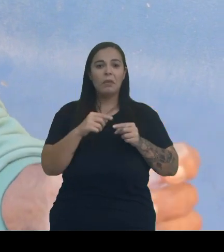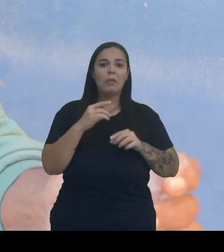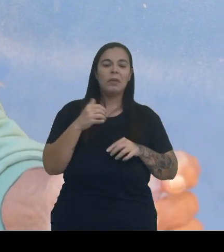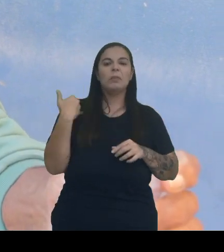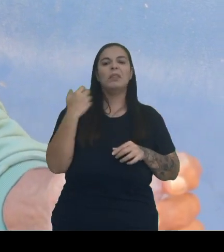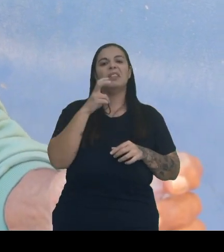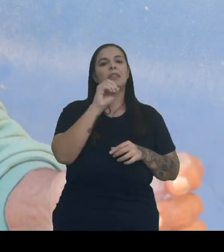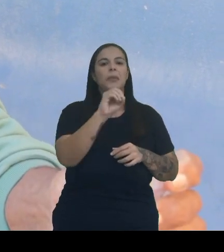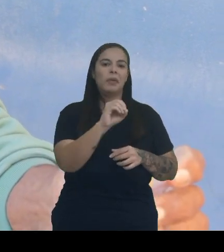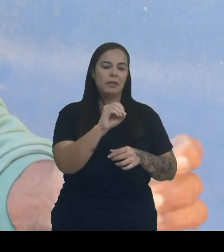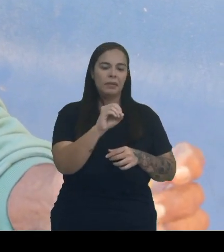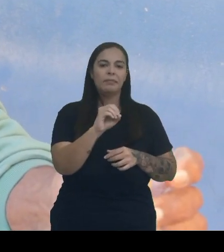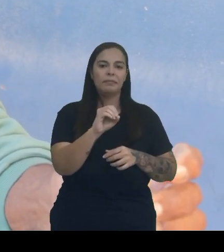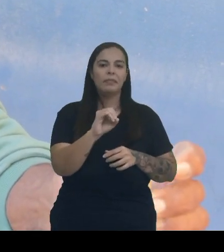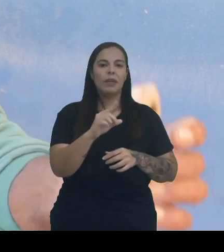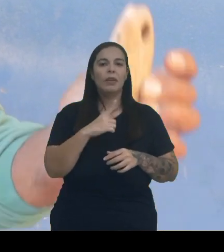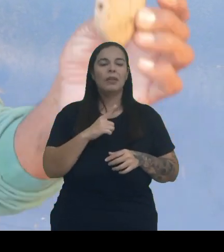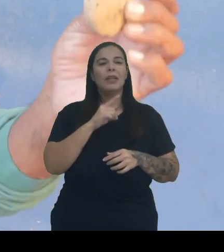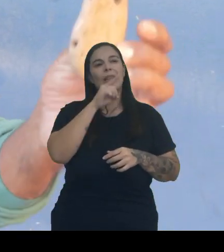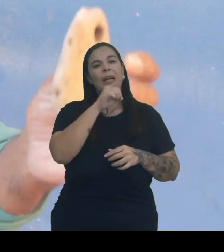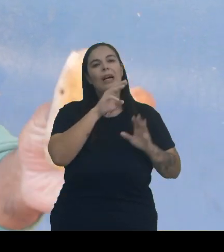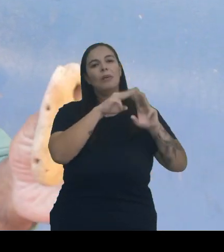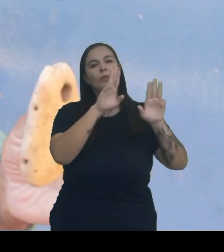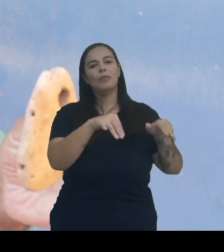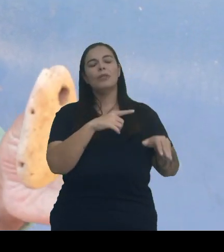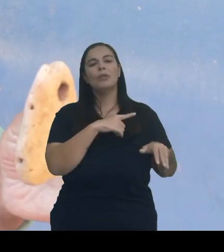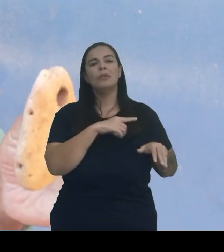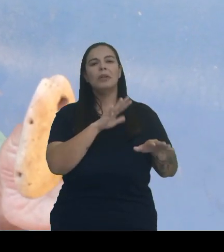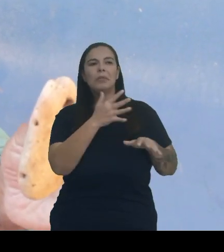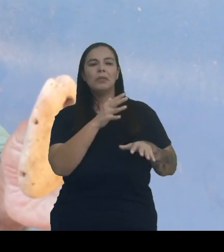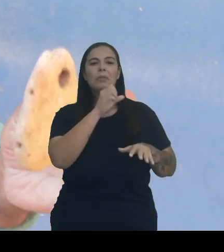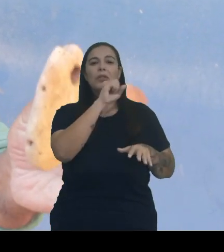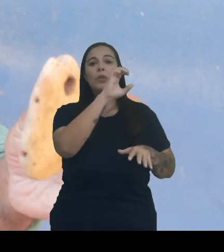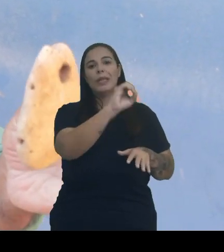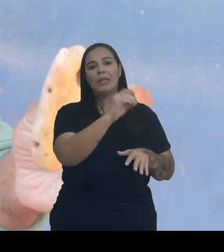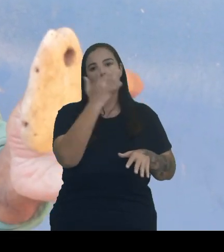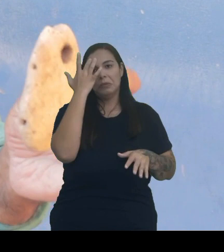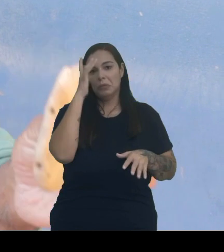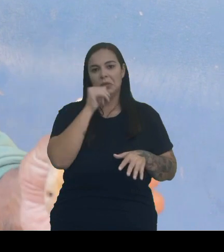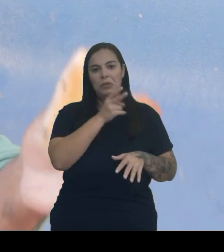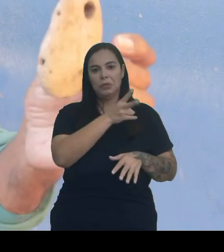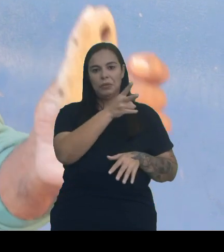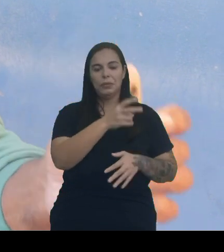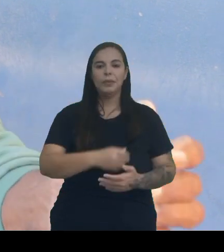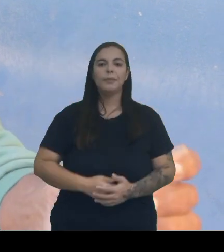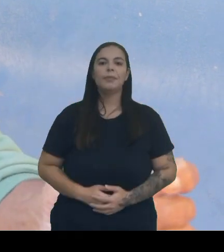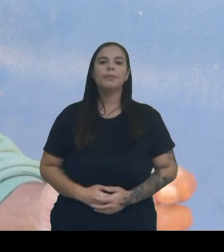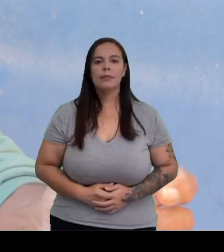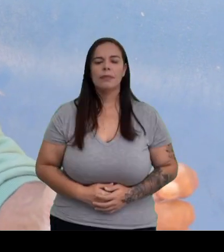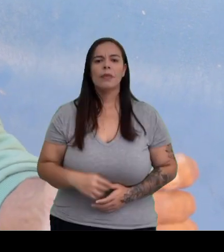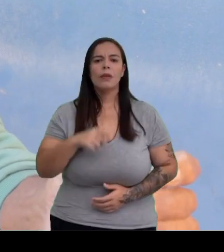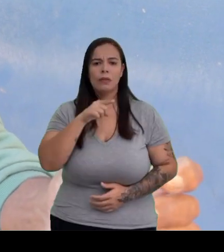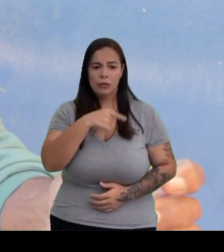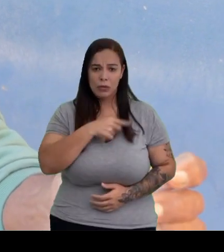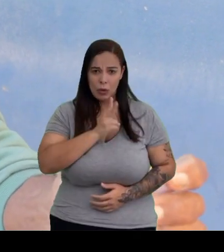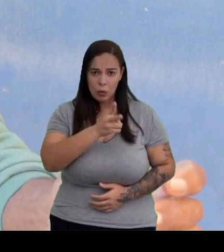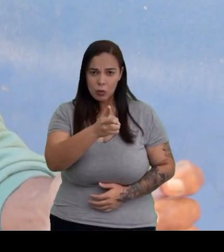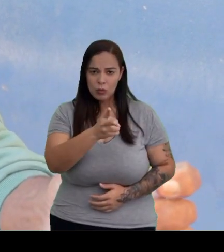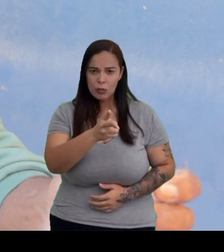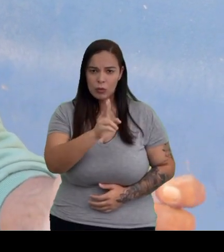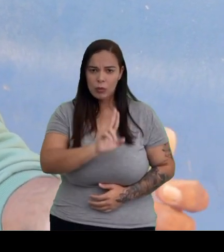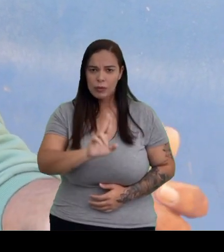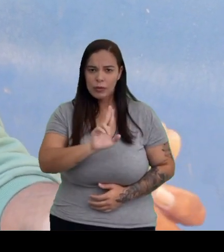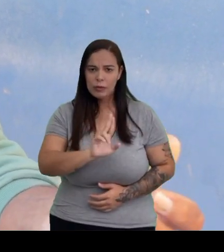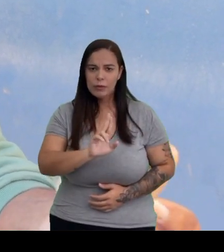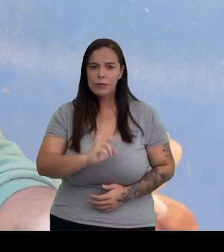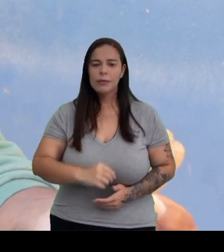dos 50 anos. Tá entendendo? Eu tenho uns lá no museu que deve ter uns 80, não sei se está lá ainda. Você ainda usa esses